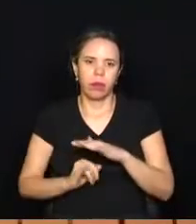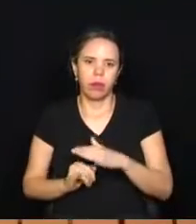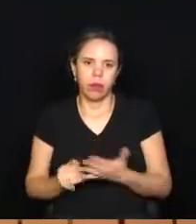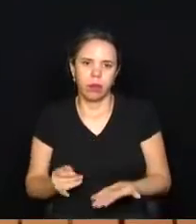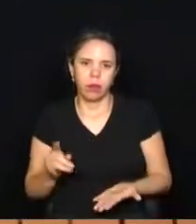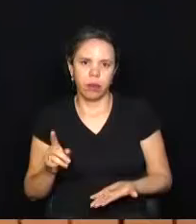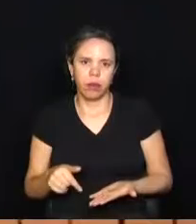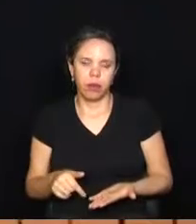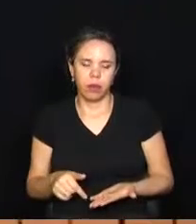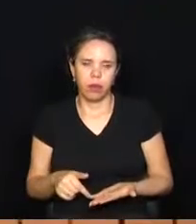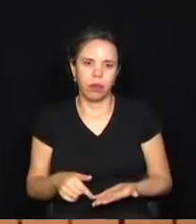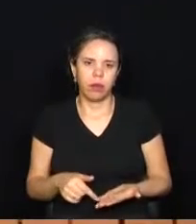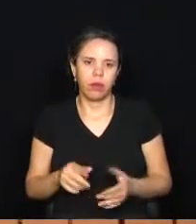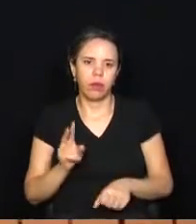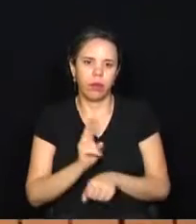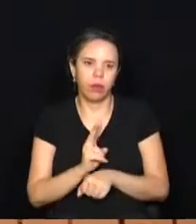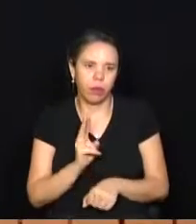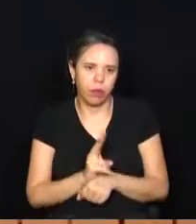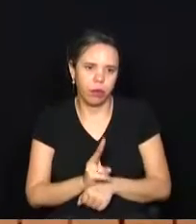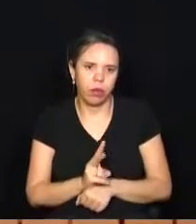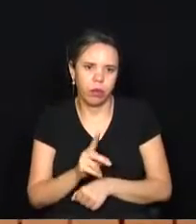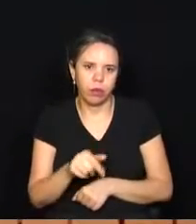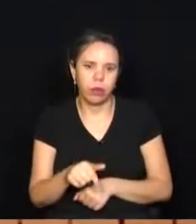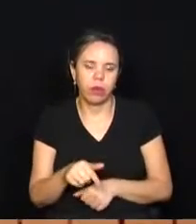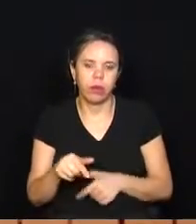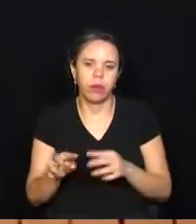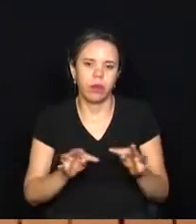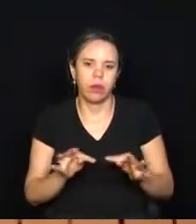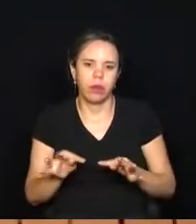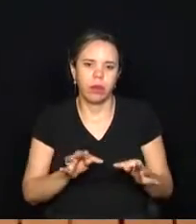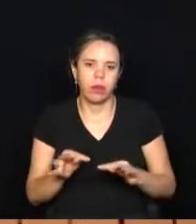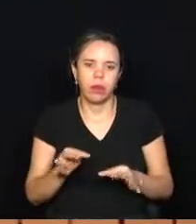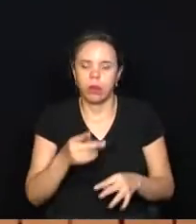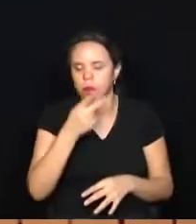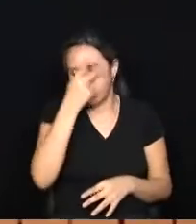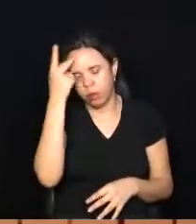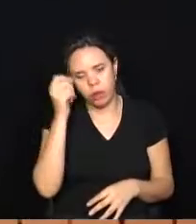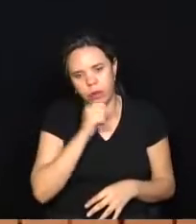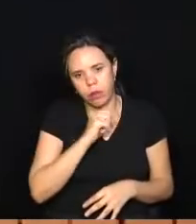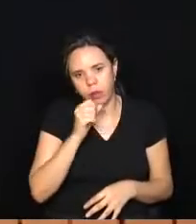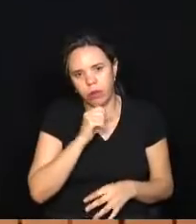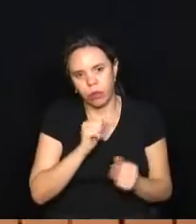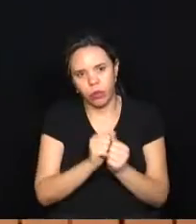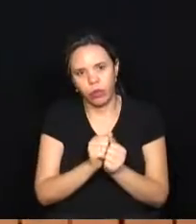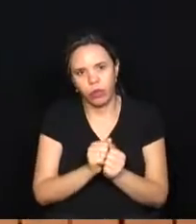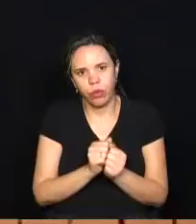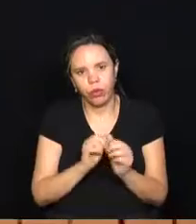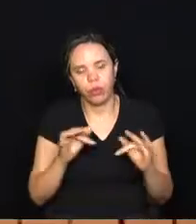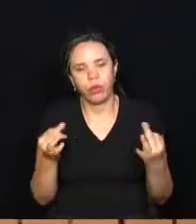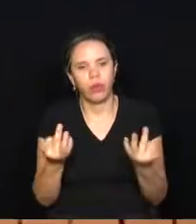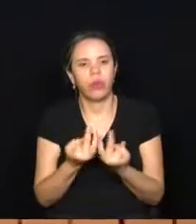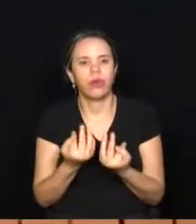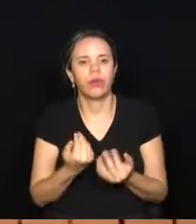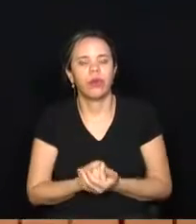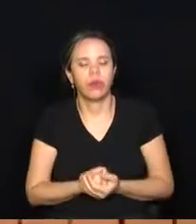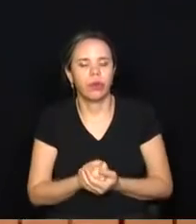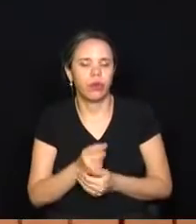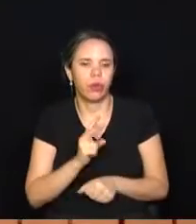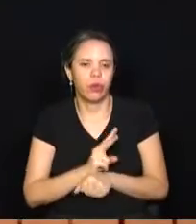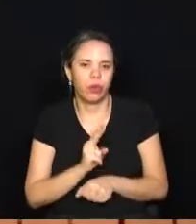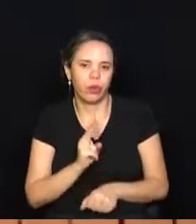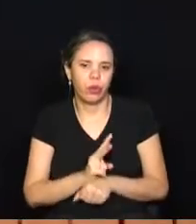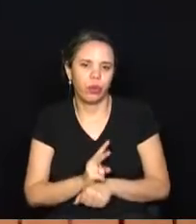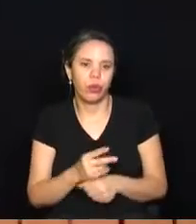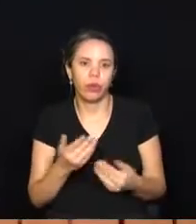ela é para quê? Para o cuidado. Ela é para tratar do idoso, para estar junto com o familiar, cuidar.